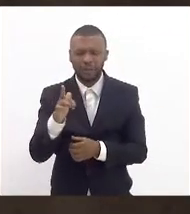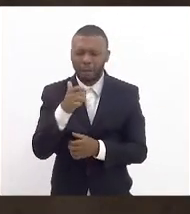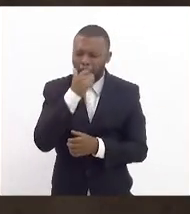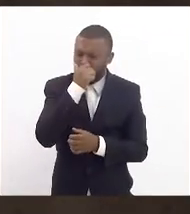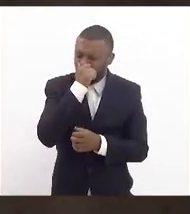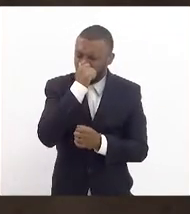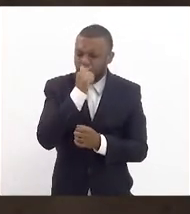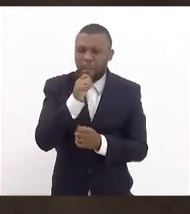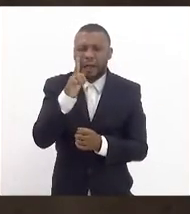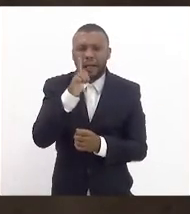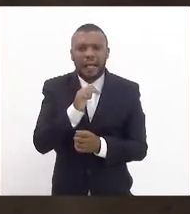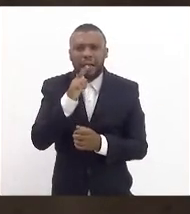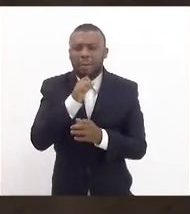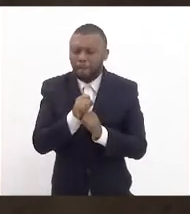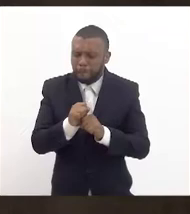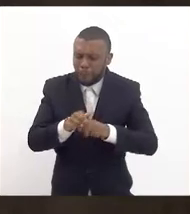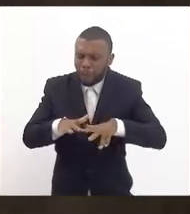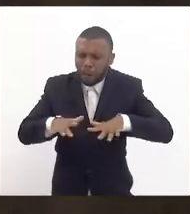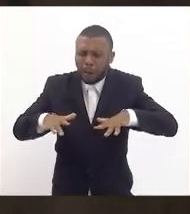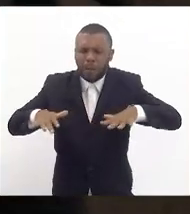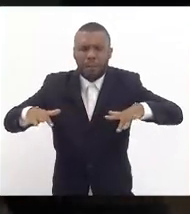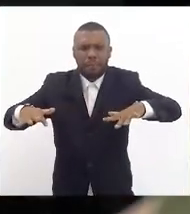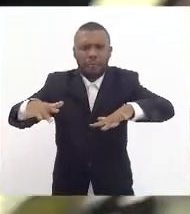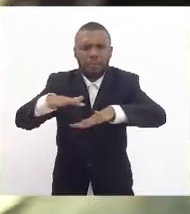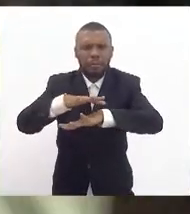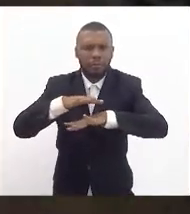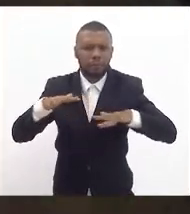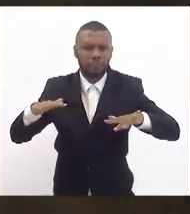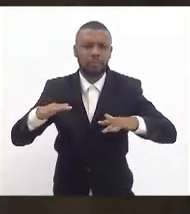totalmente coberto d'água. E a gente sabe que